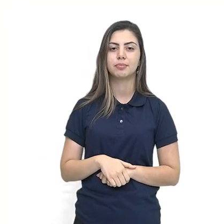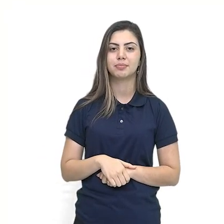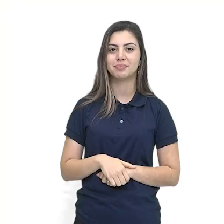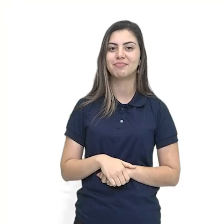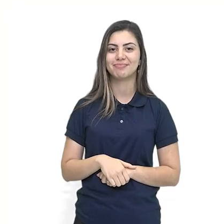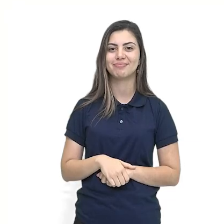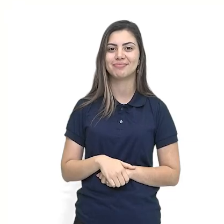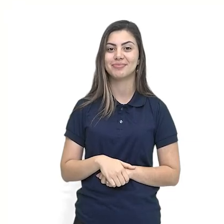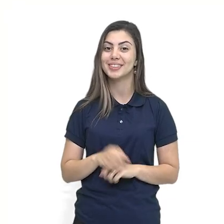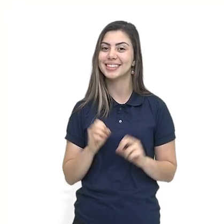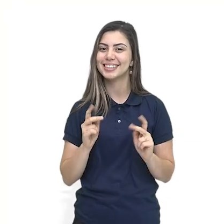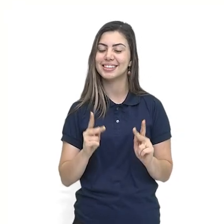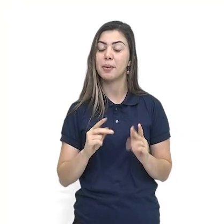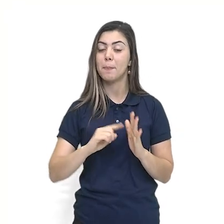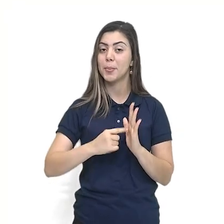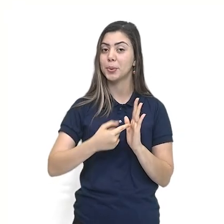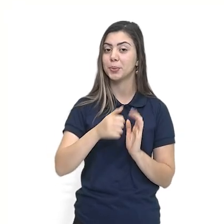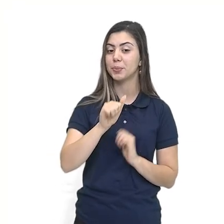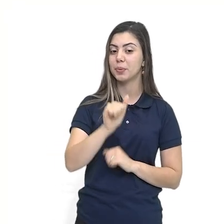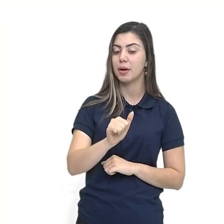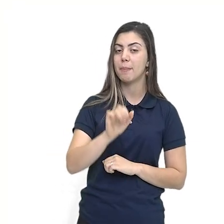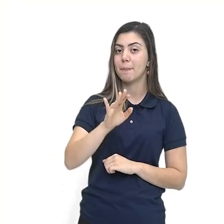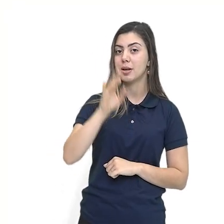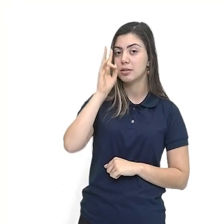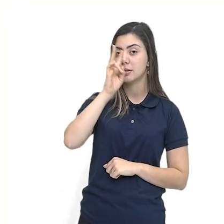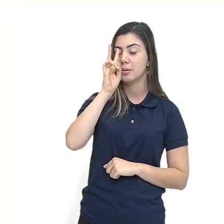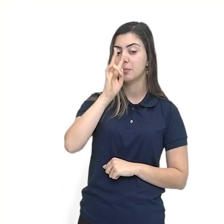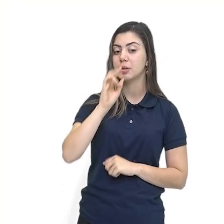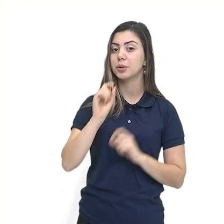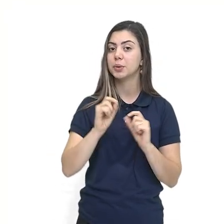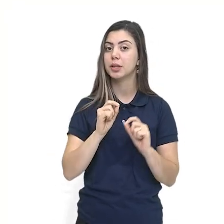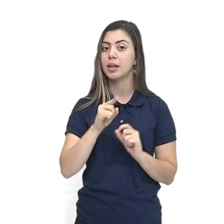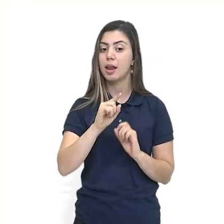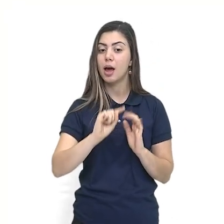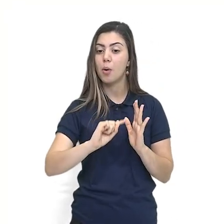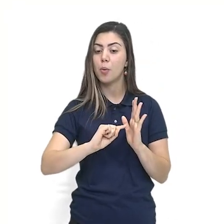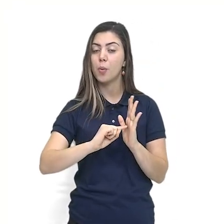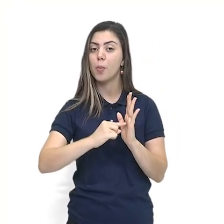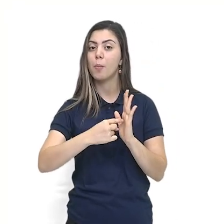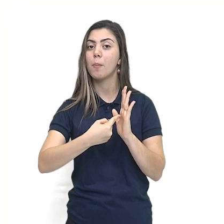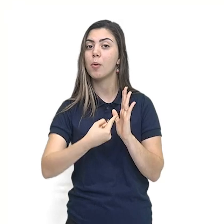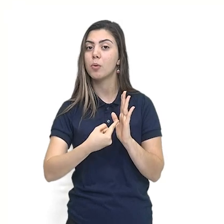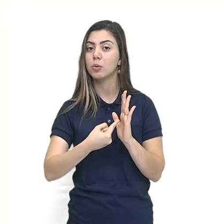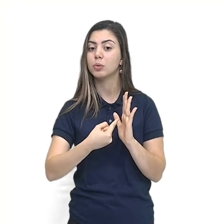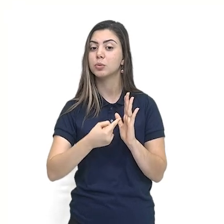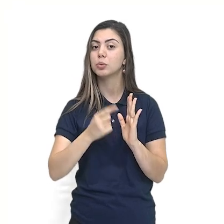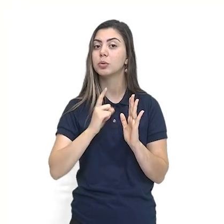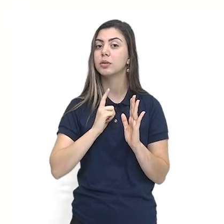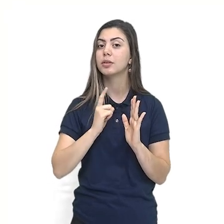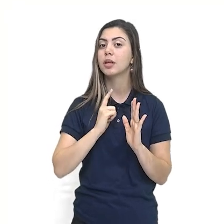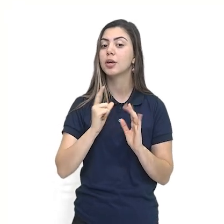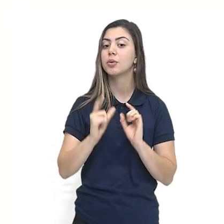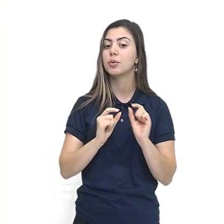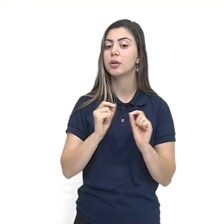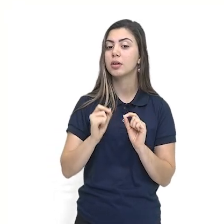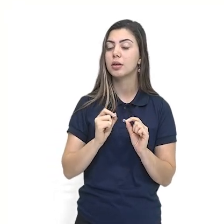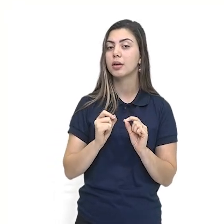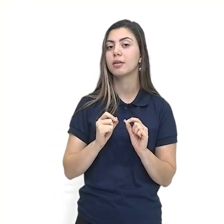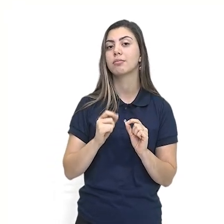ponto A, beleza? Lembrando que um ponto, ele tem o que, meu povo? Uma